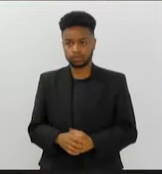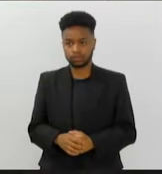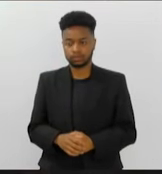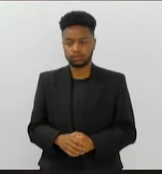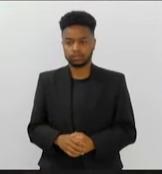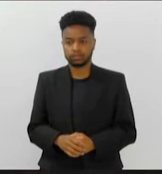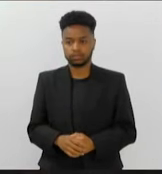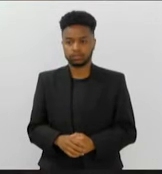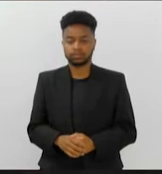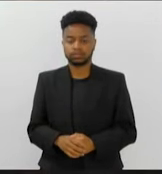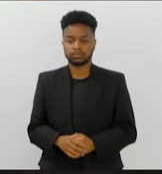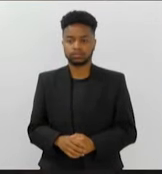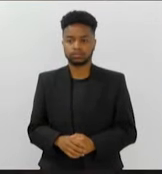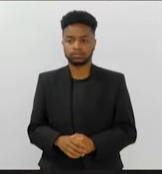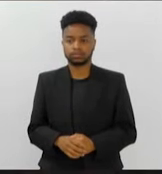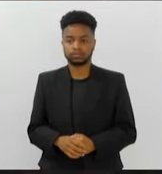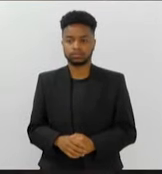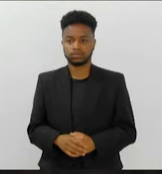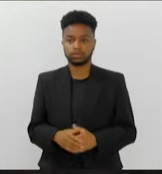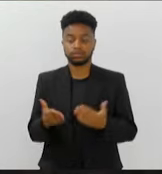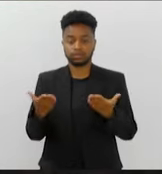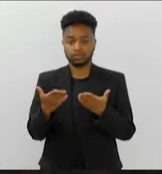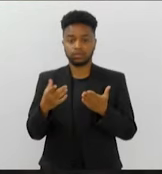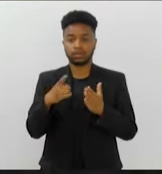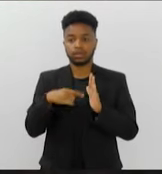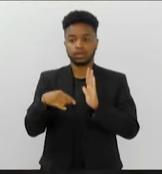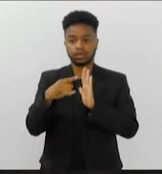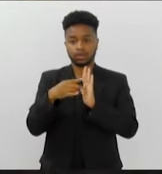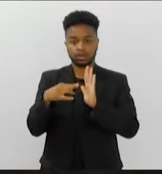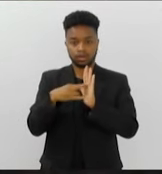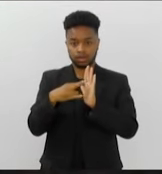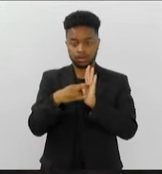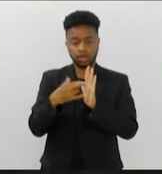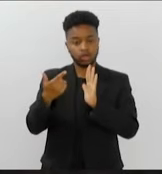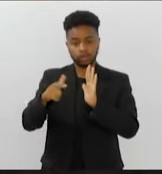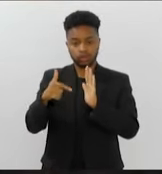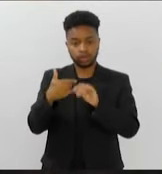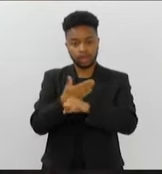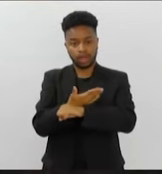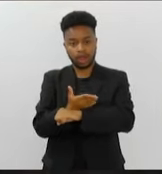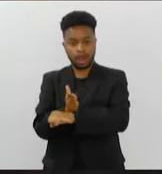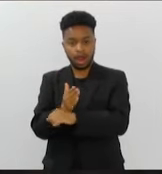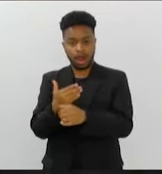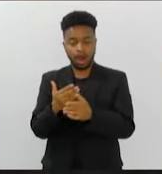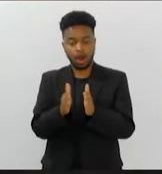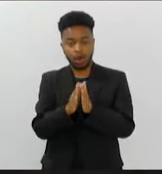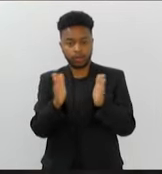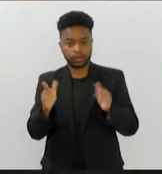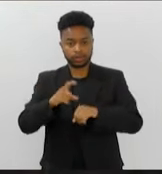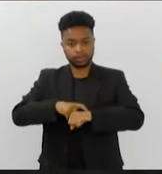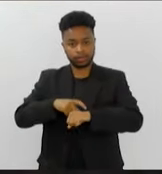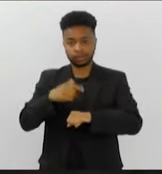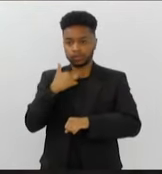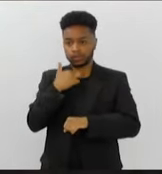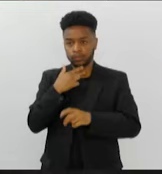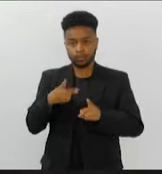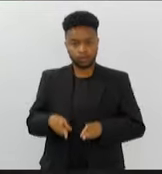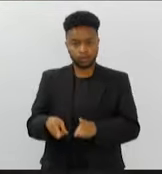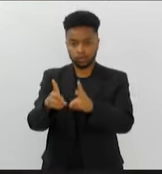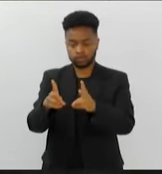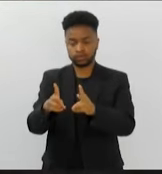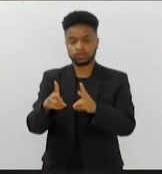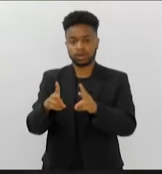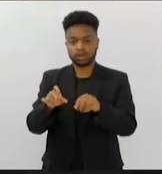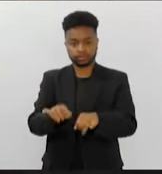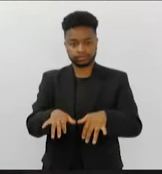então, ao nosso regimento, como não tivemos a prorrogação, não podemos continuar estendendo a